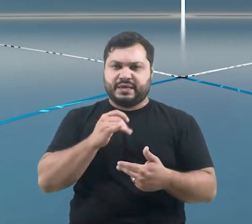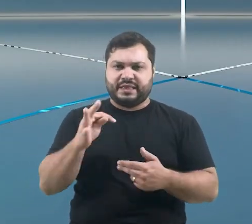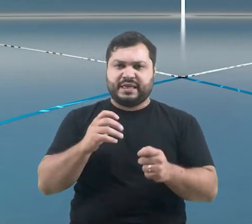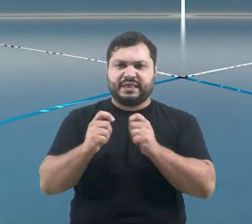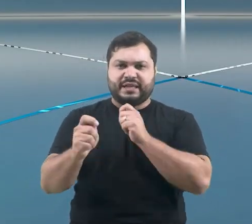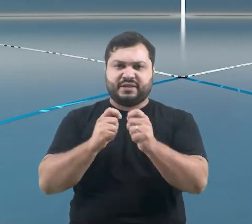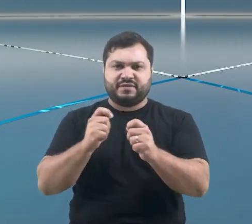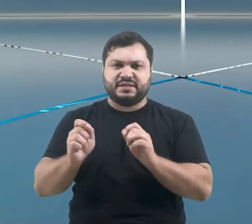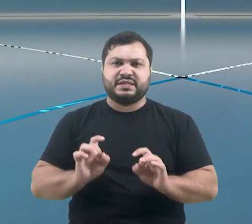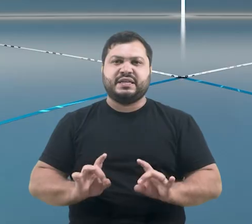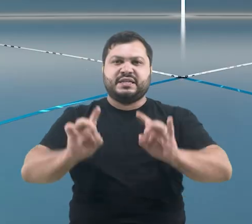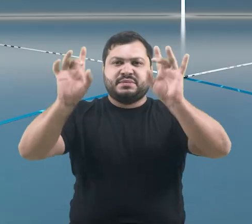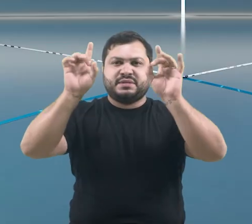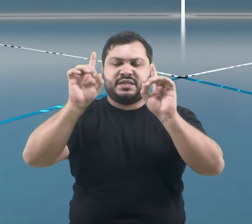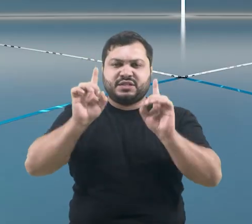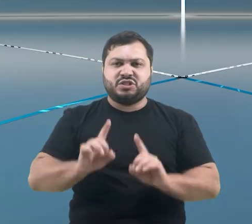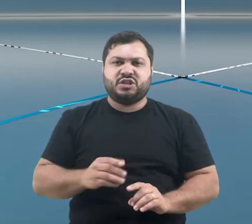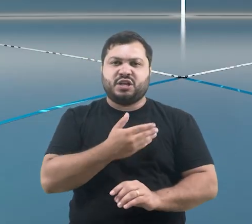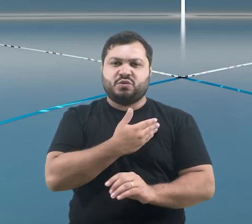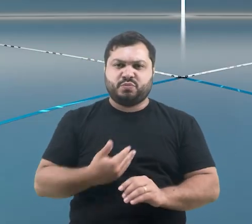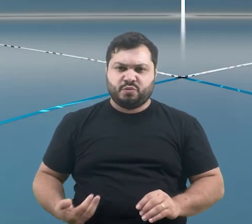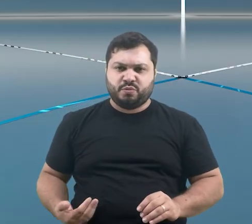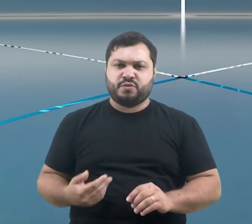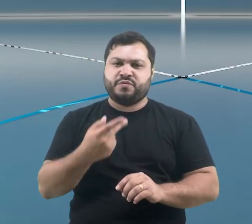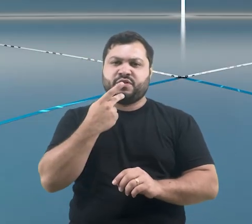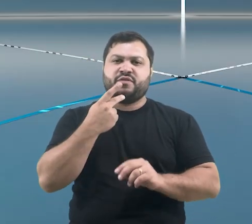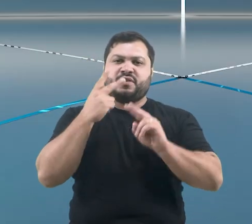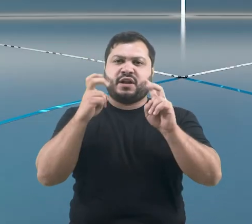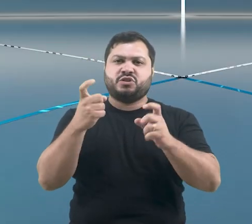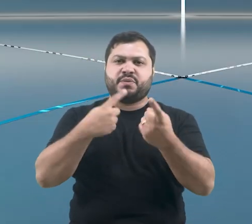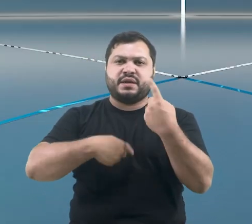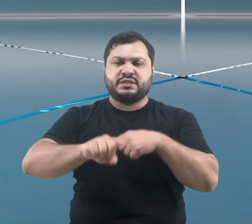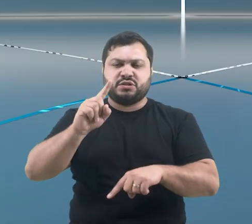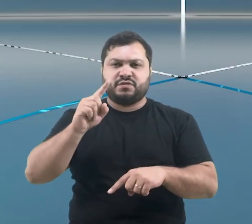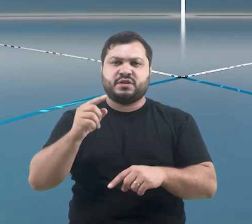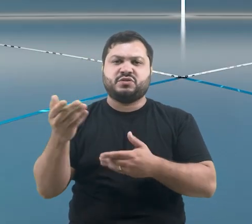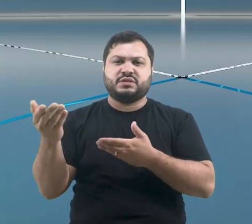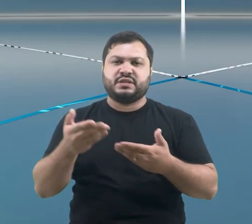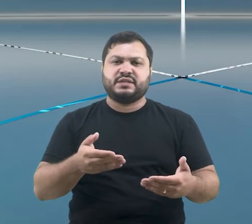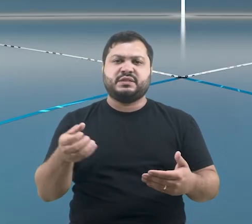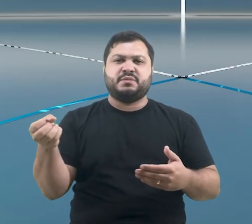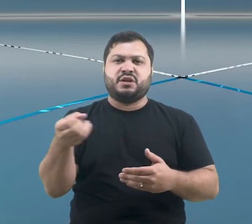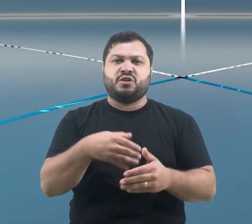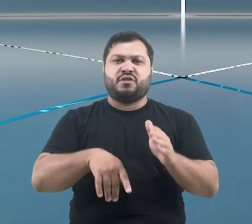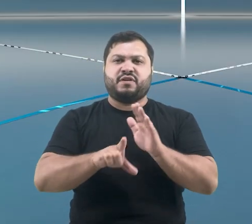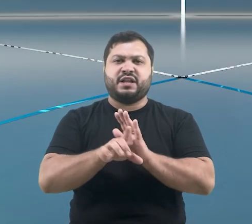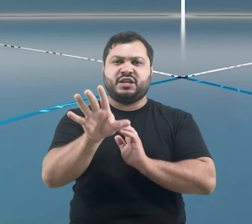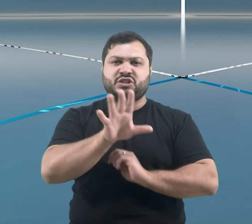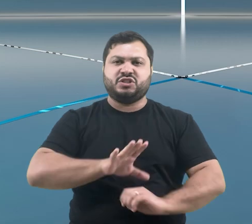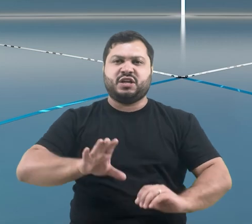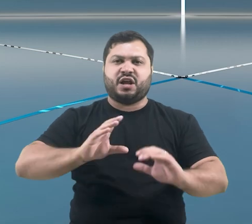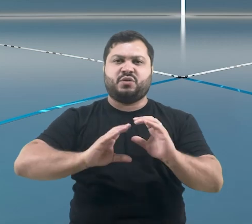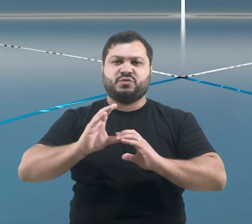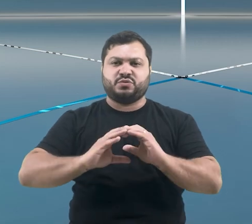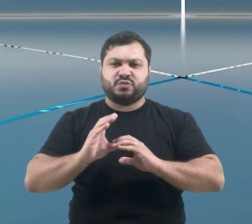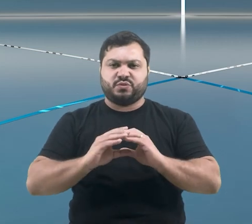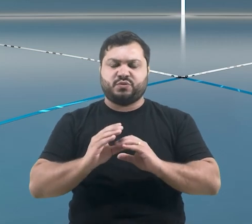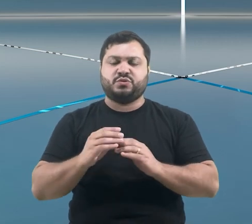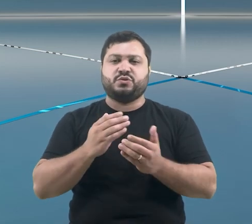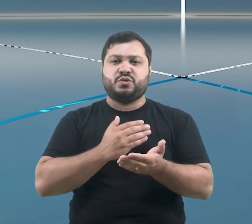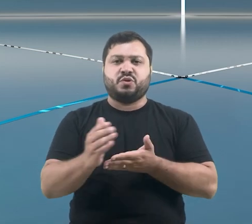públicas. No IT Entrevista, especialista em Direito Público, fala das inovações trazidas pela nova Lei Geral